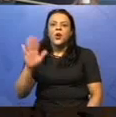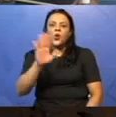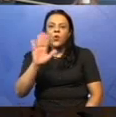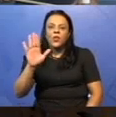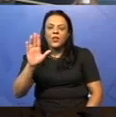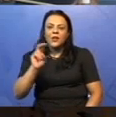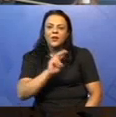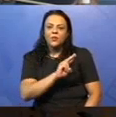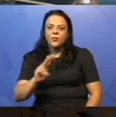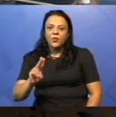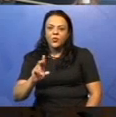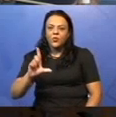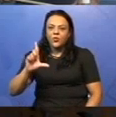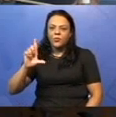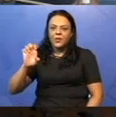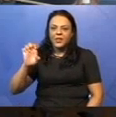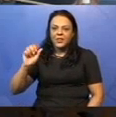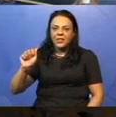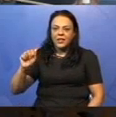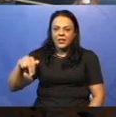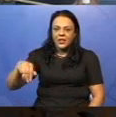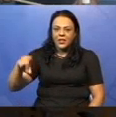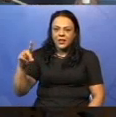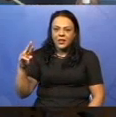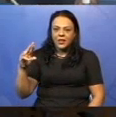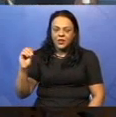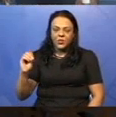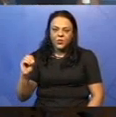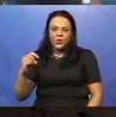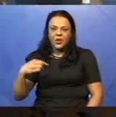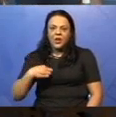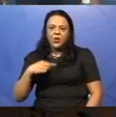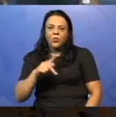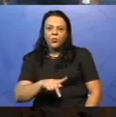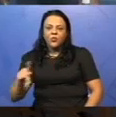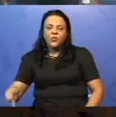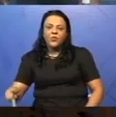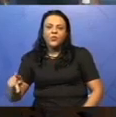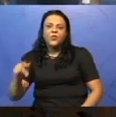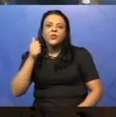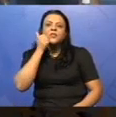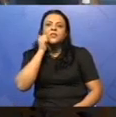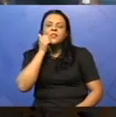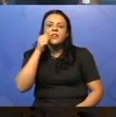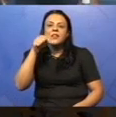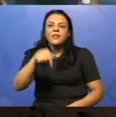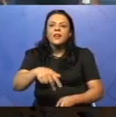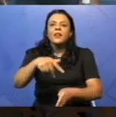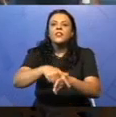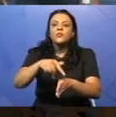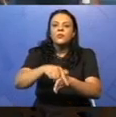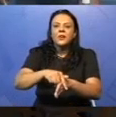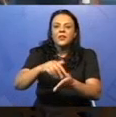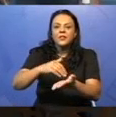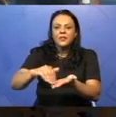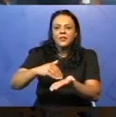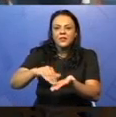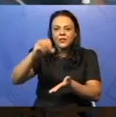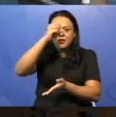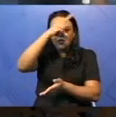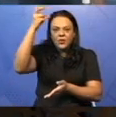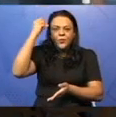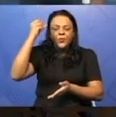Olá, meu nome é Leandro, sou professor de Ciências do Sistema Municipal de Educação de Barretos. O título da aula que eu